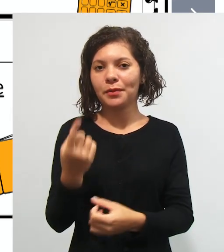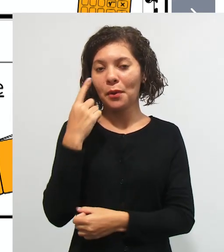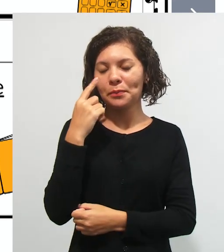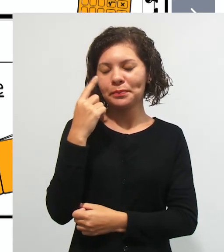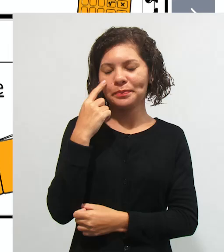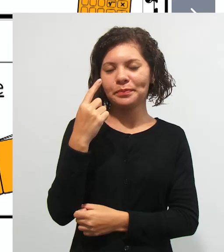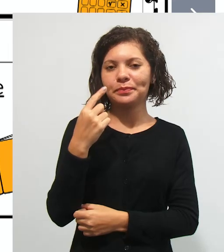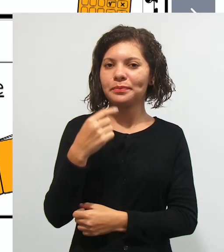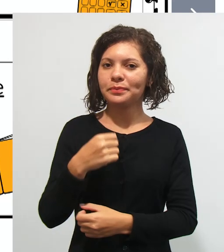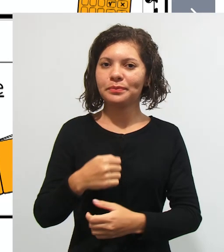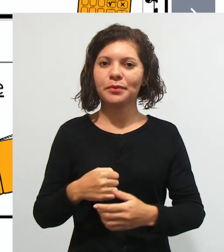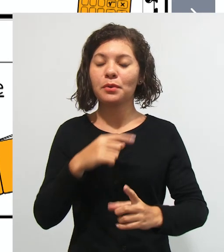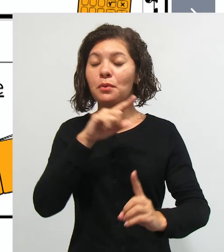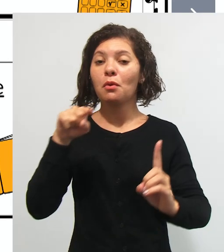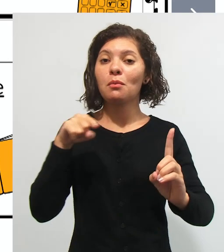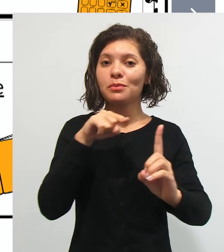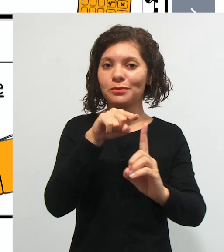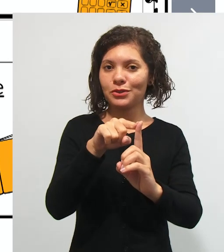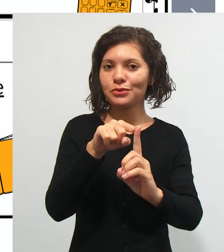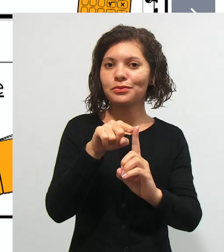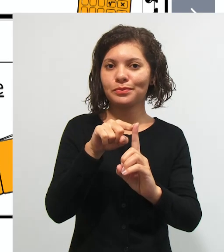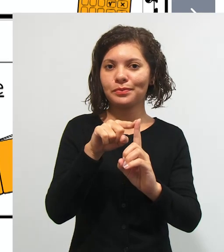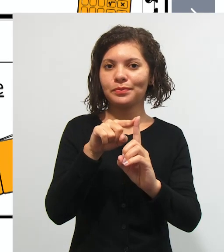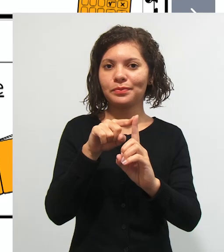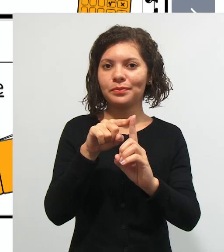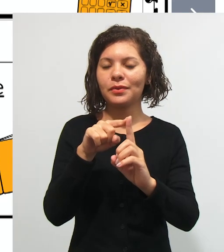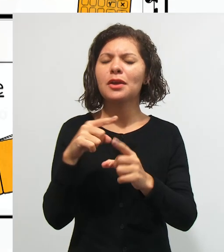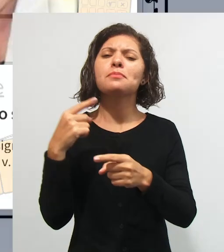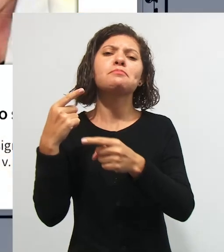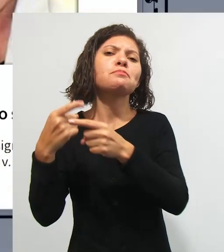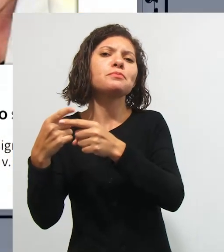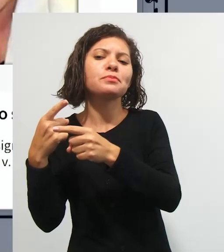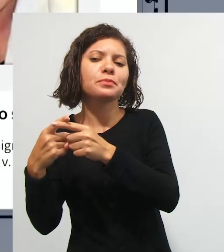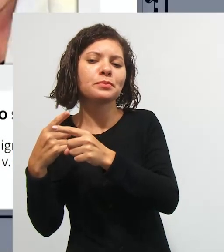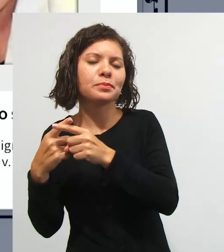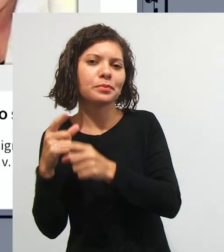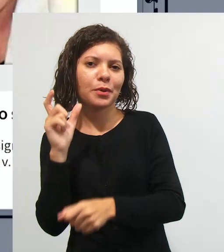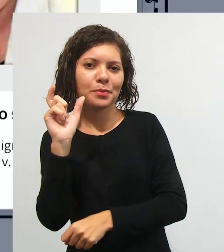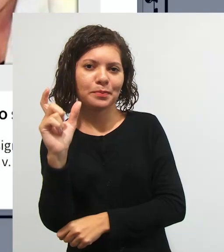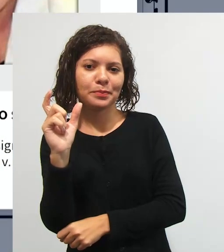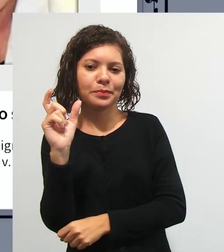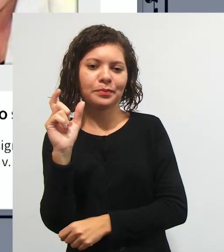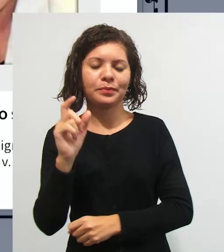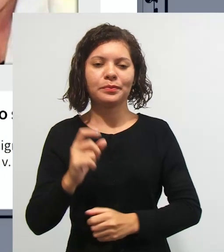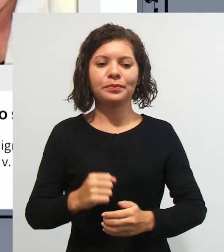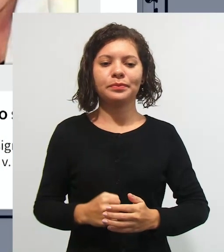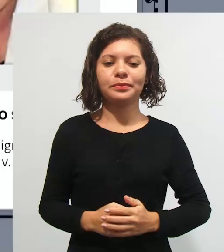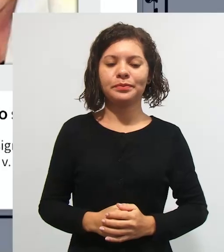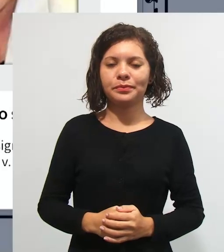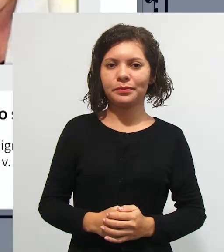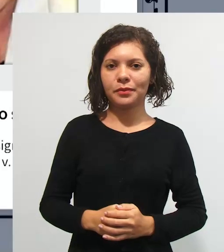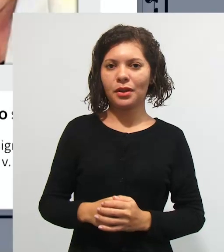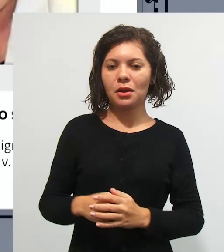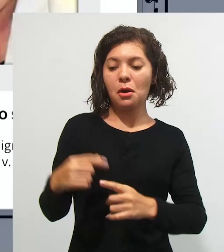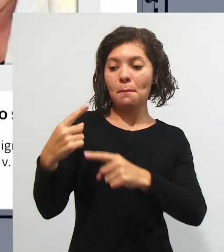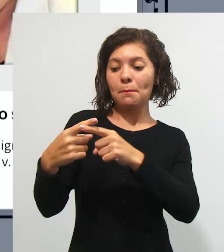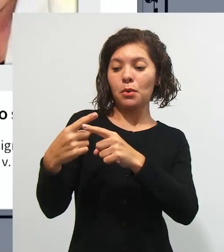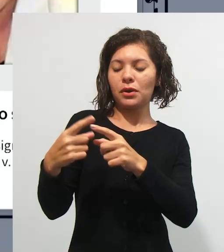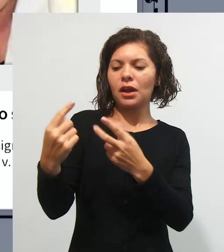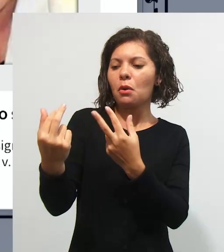o objetivo. E você faz isso por quê? Bom, o porquê é a sua motivação.